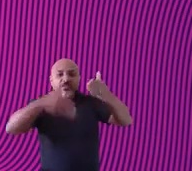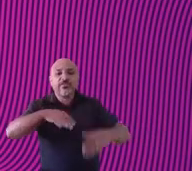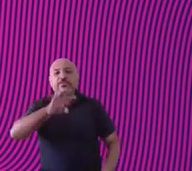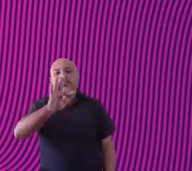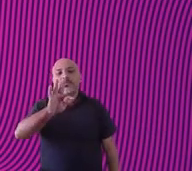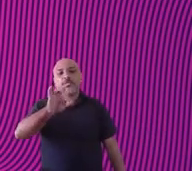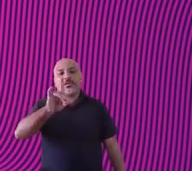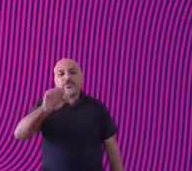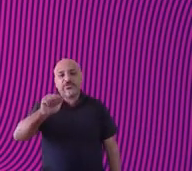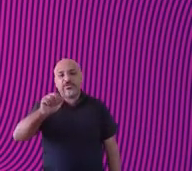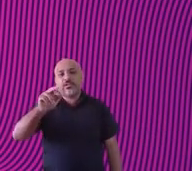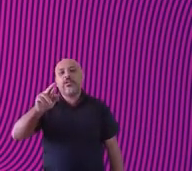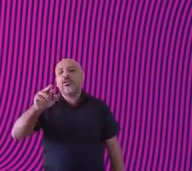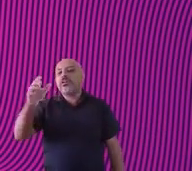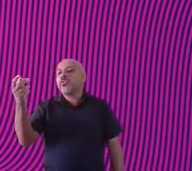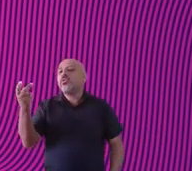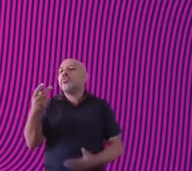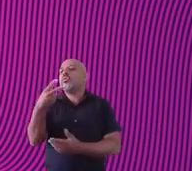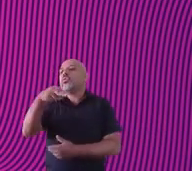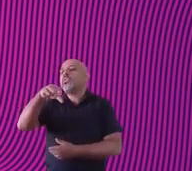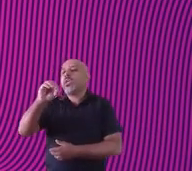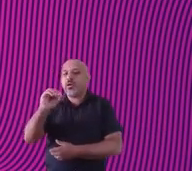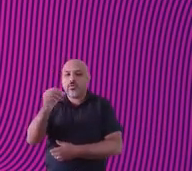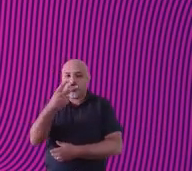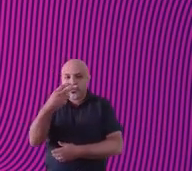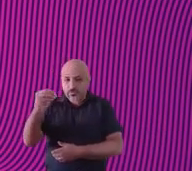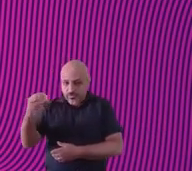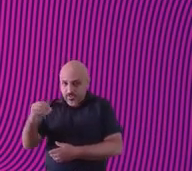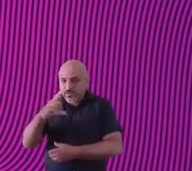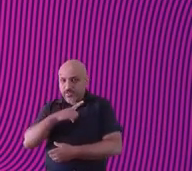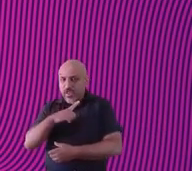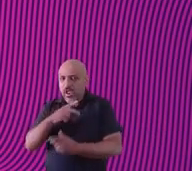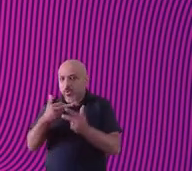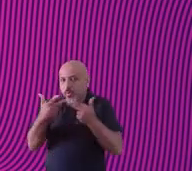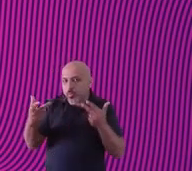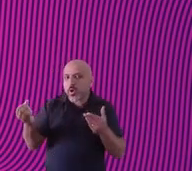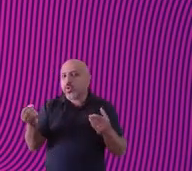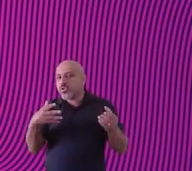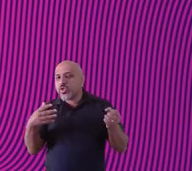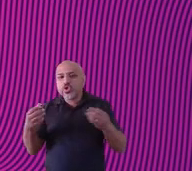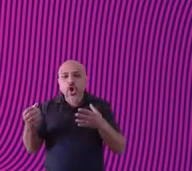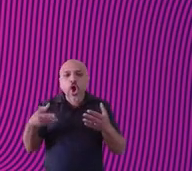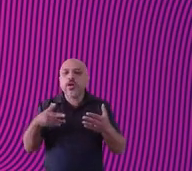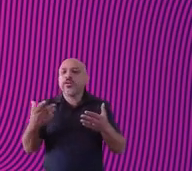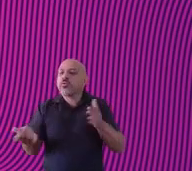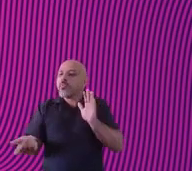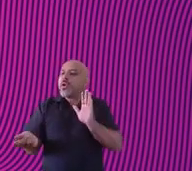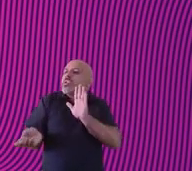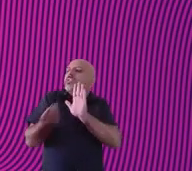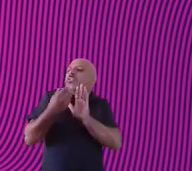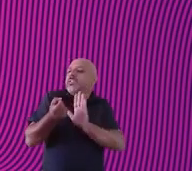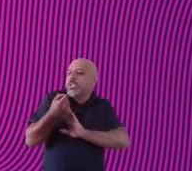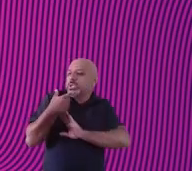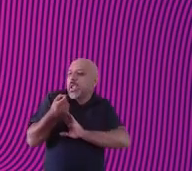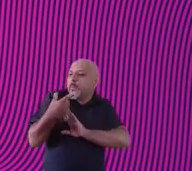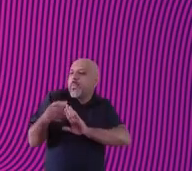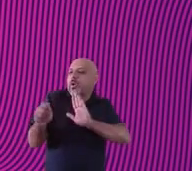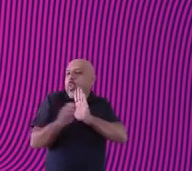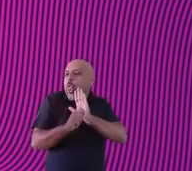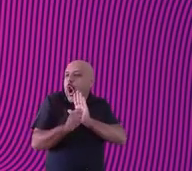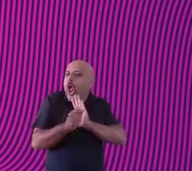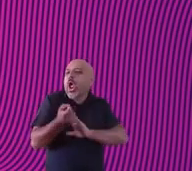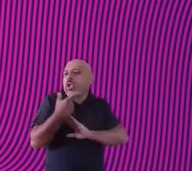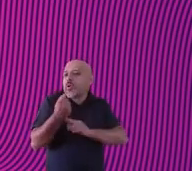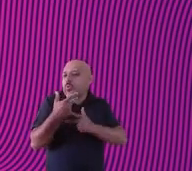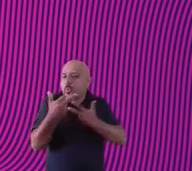repetir o meu 200 né Tem alguma coisa nova de uma adição de droga aumento de dose de não